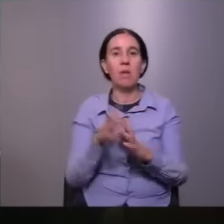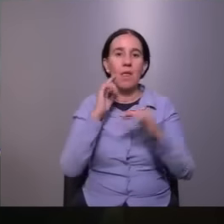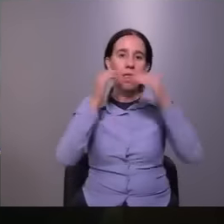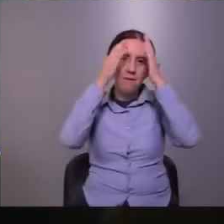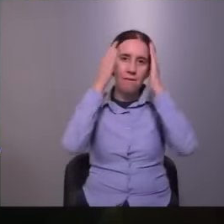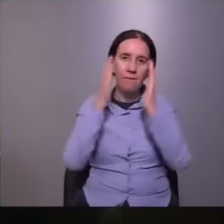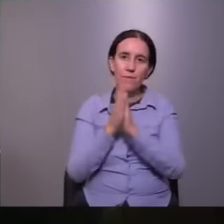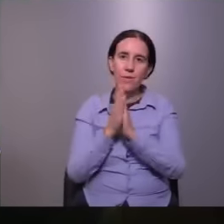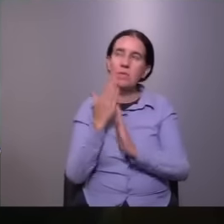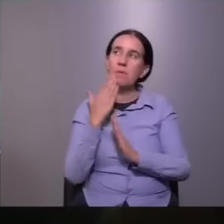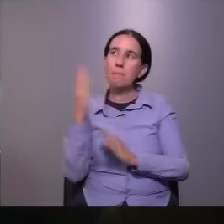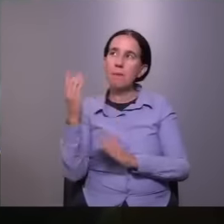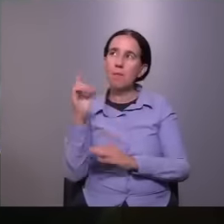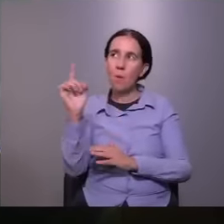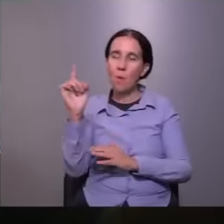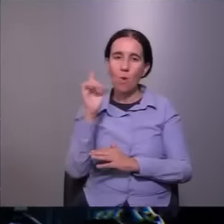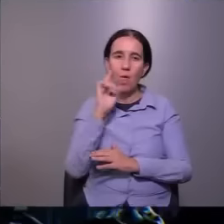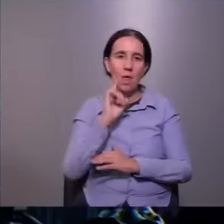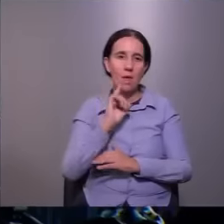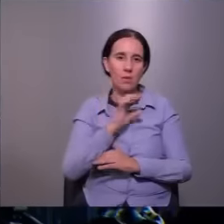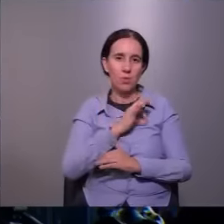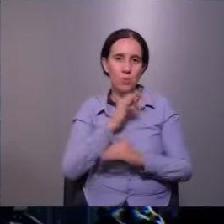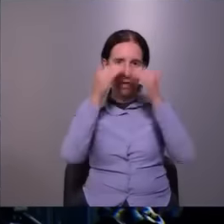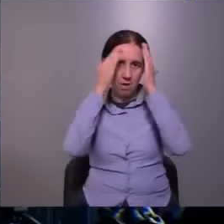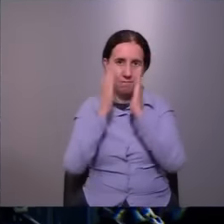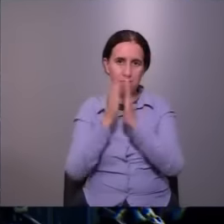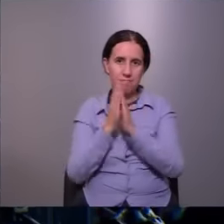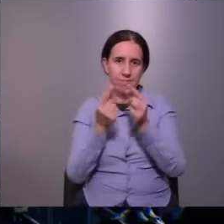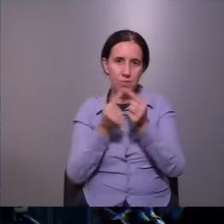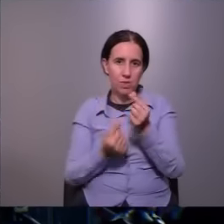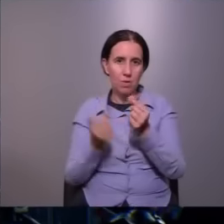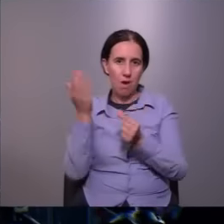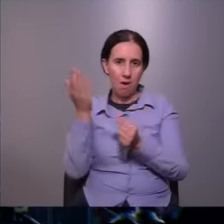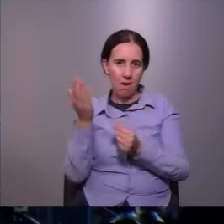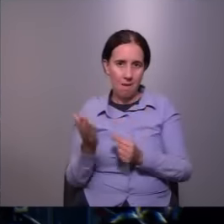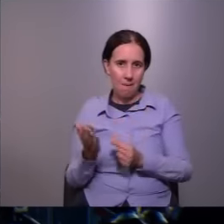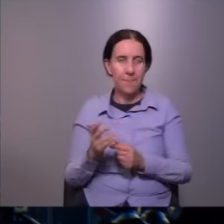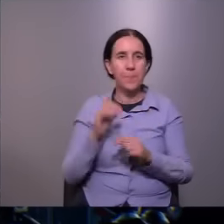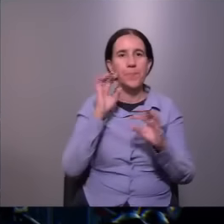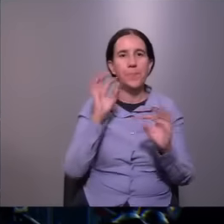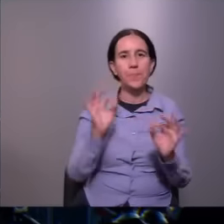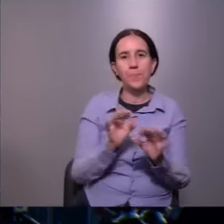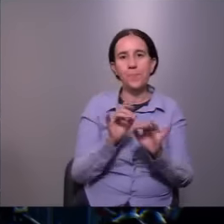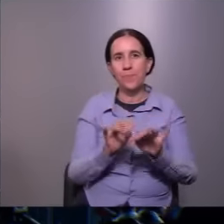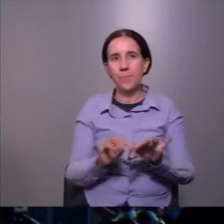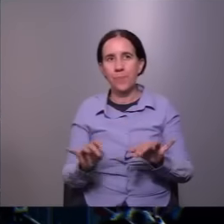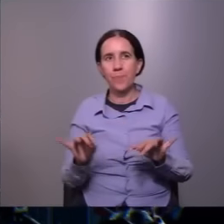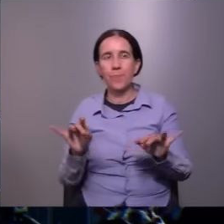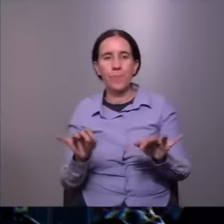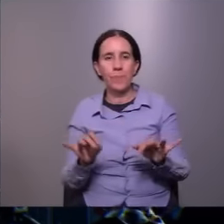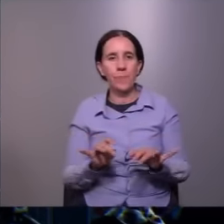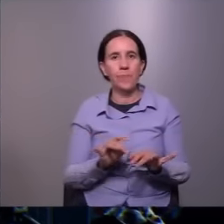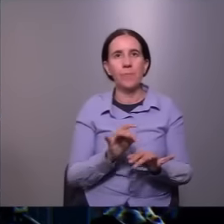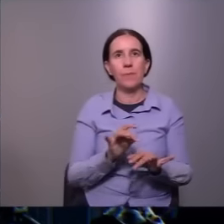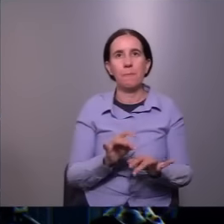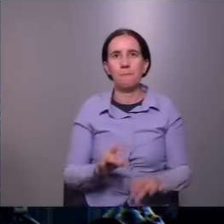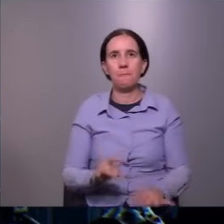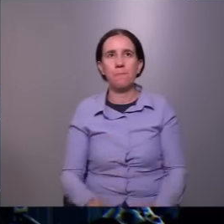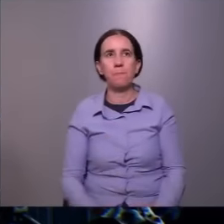nossa oração humilde e confiante, rogando a intercessão da Virgem Maria, Senhora do